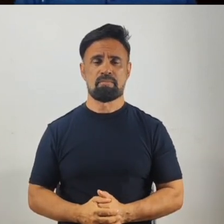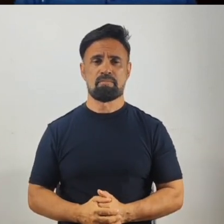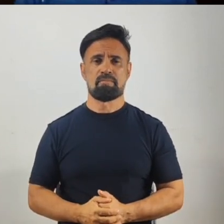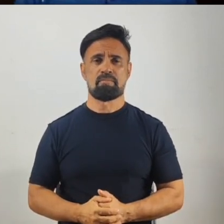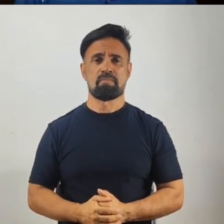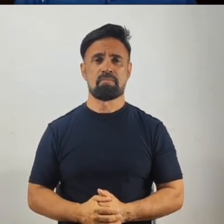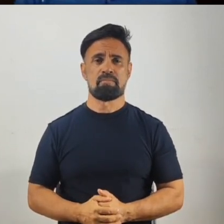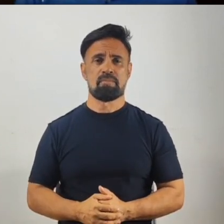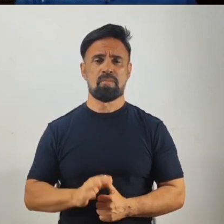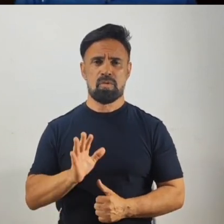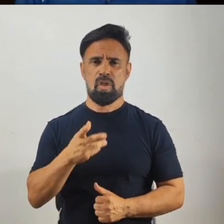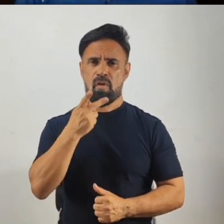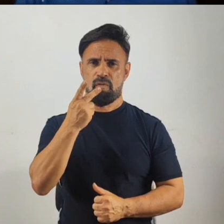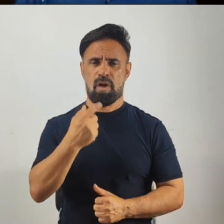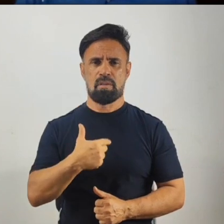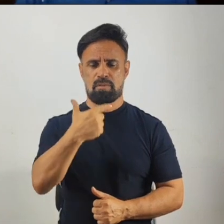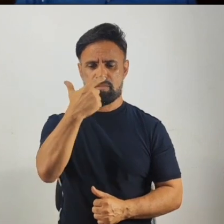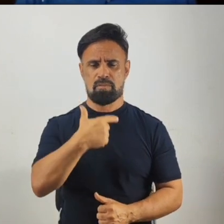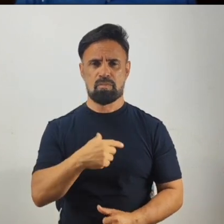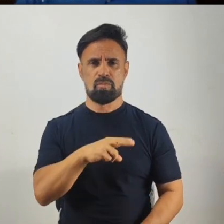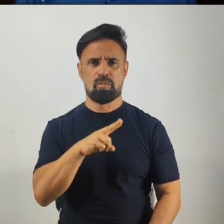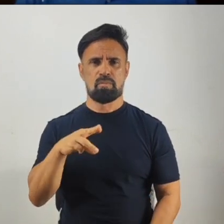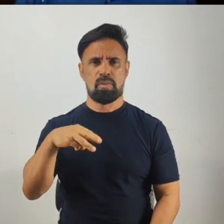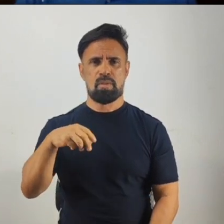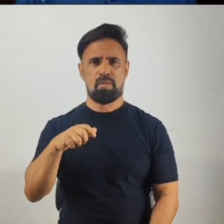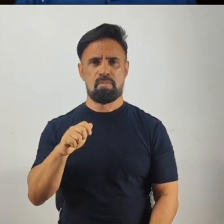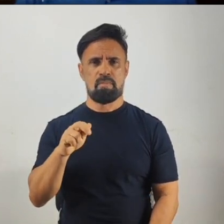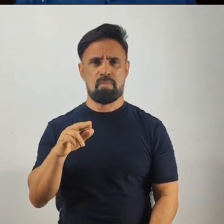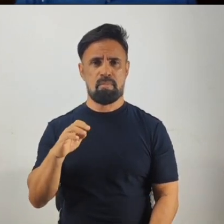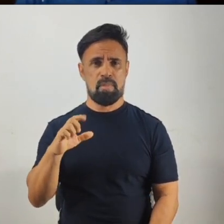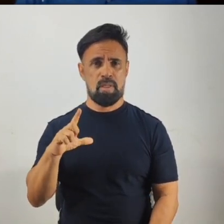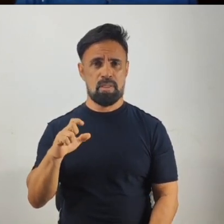Como eu havia falado, eu sou Marcelo Henrique